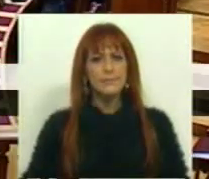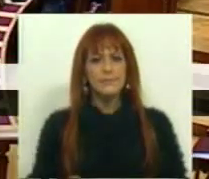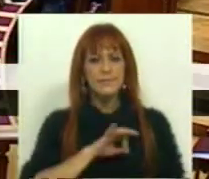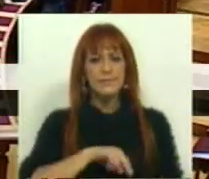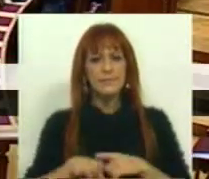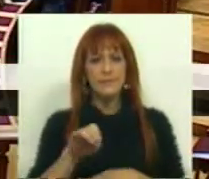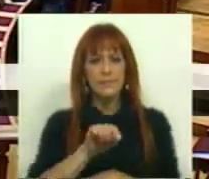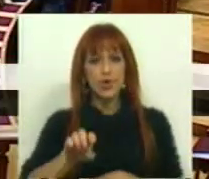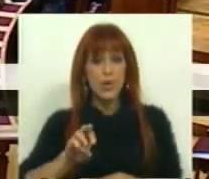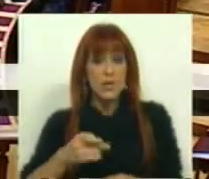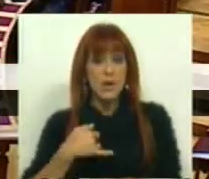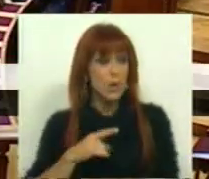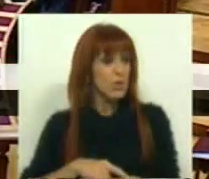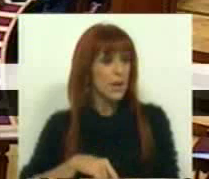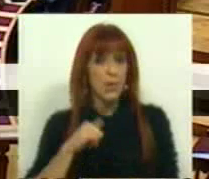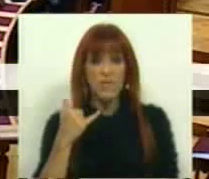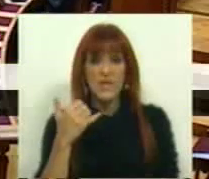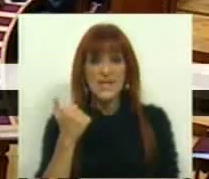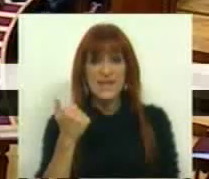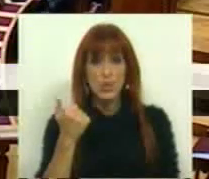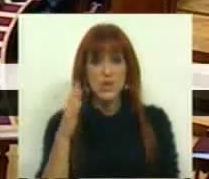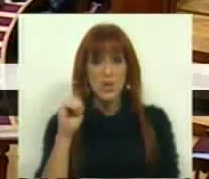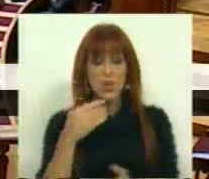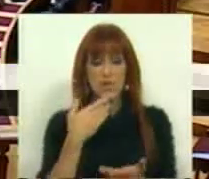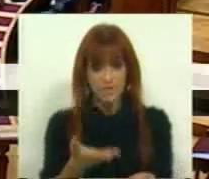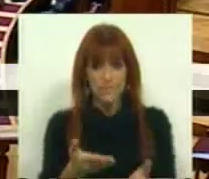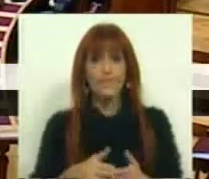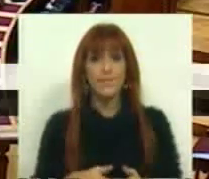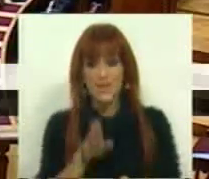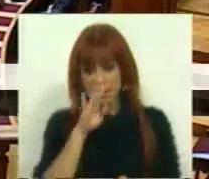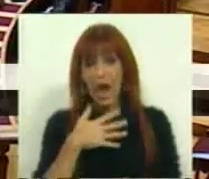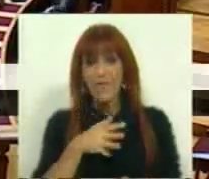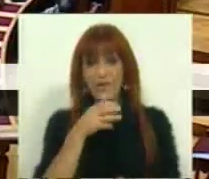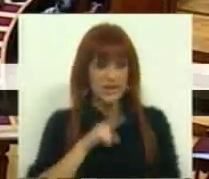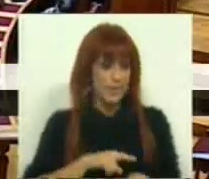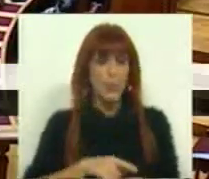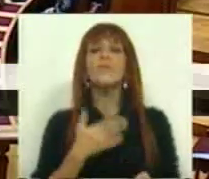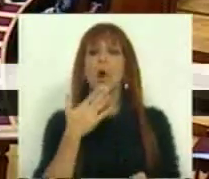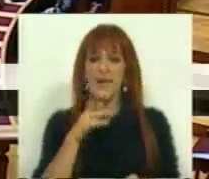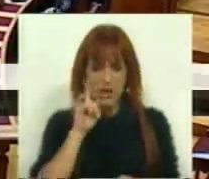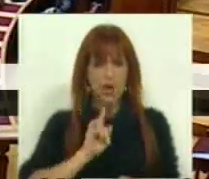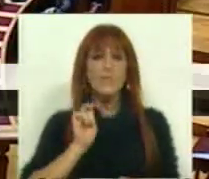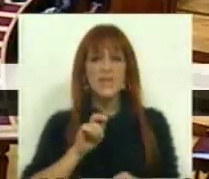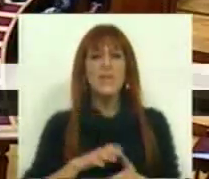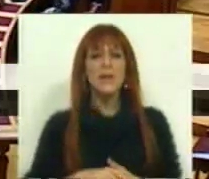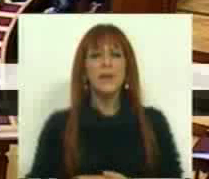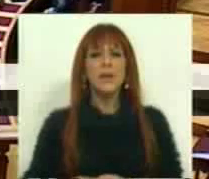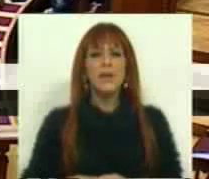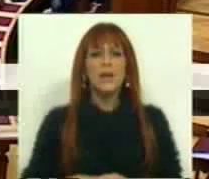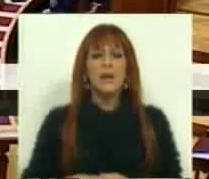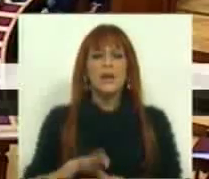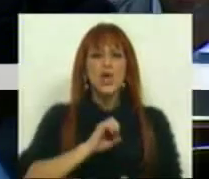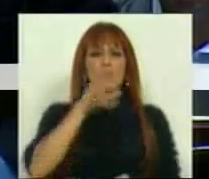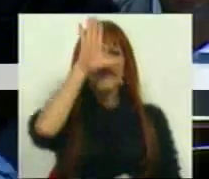Sr. Deputado João Semedo dispõe de 25 segundos. Faz favor, se pretende usar o tempo. Muito obrigado, Sra. Presidente.